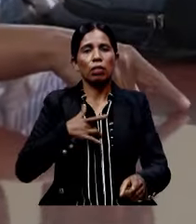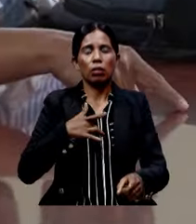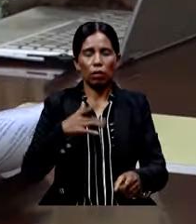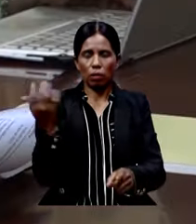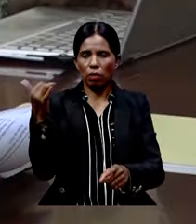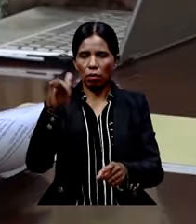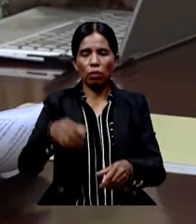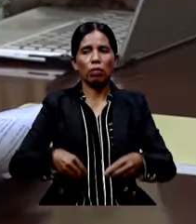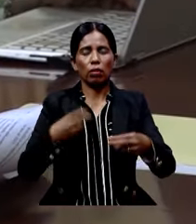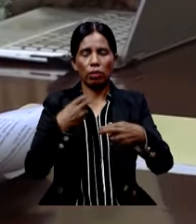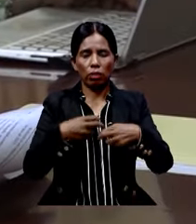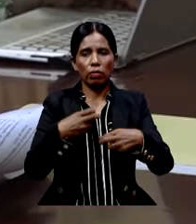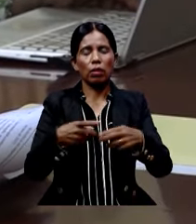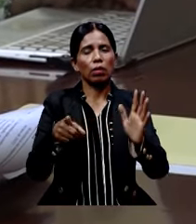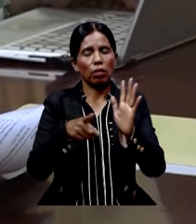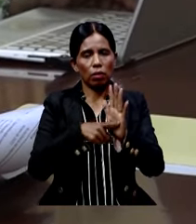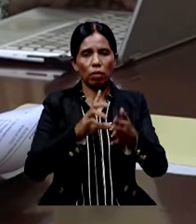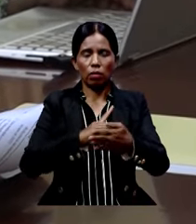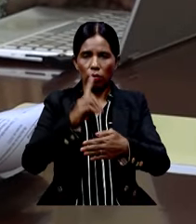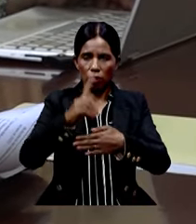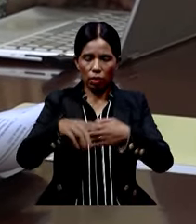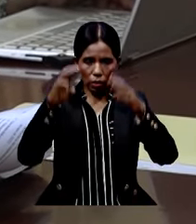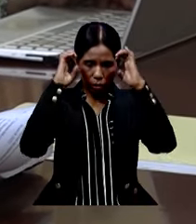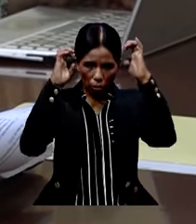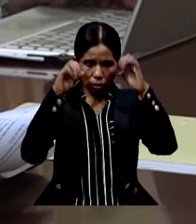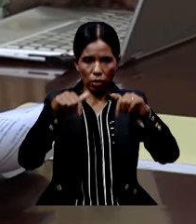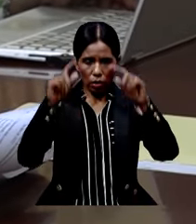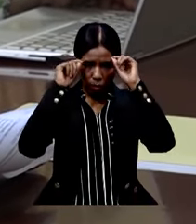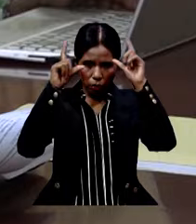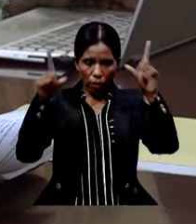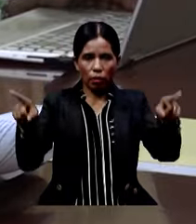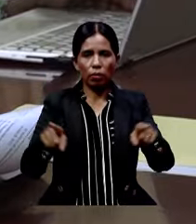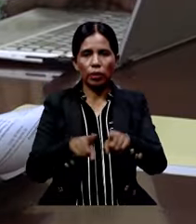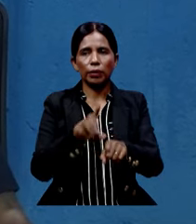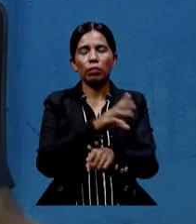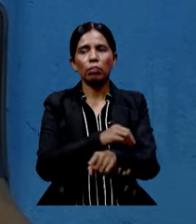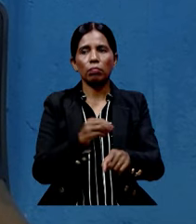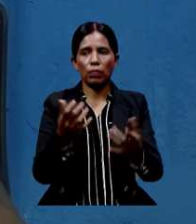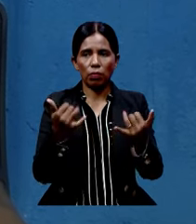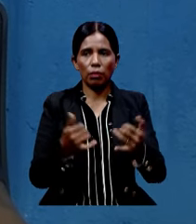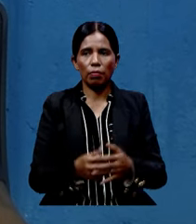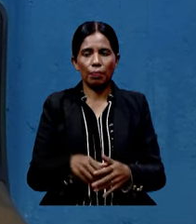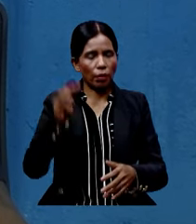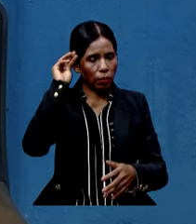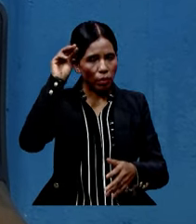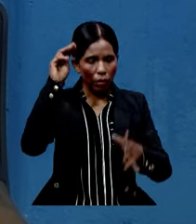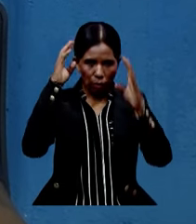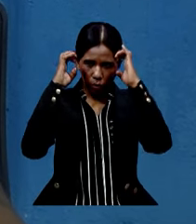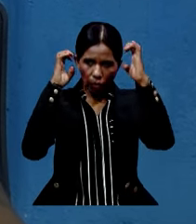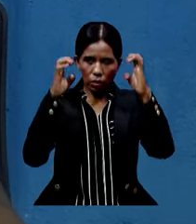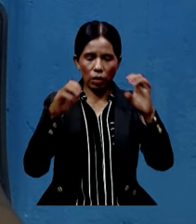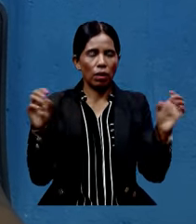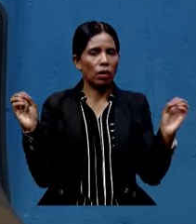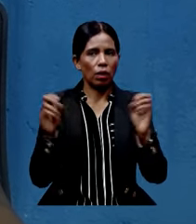onde foi impacto negativo para o desenvolvimento da educação em Timor-Leste, ligado à situação atual. O Ministério da Educação